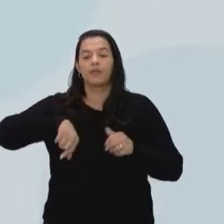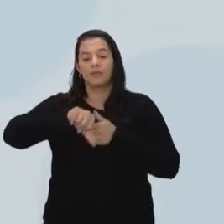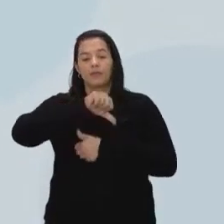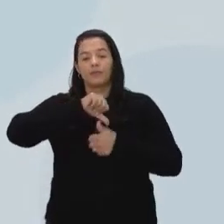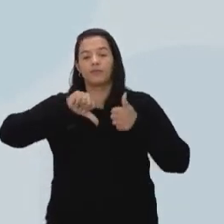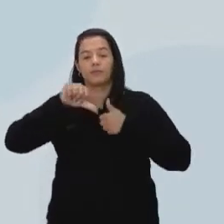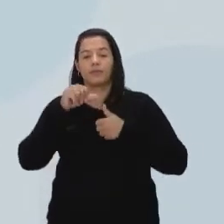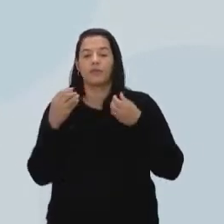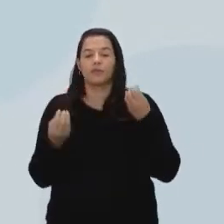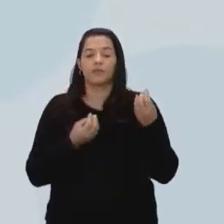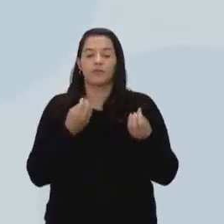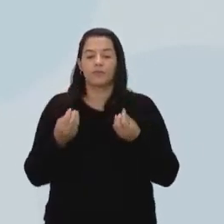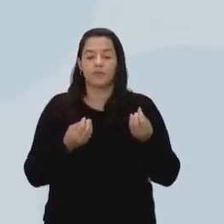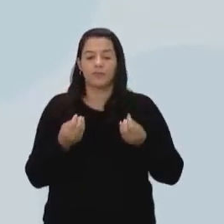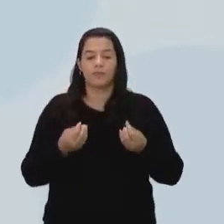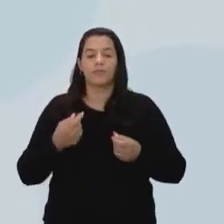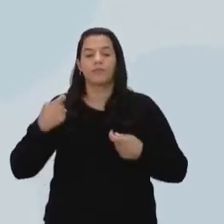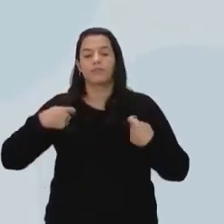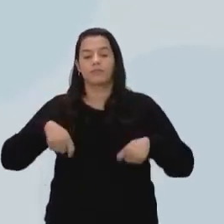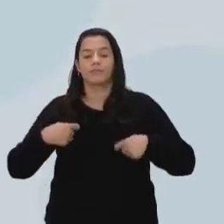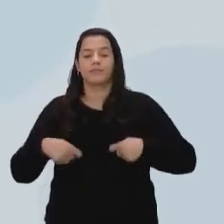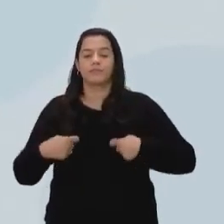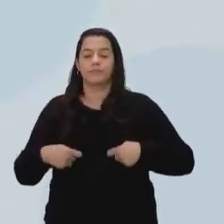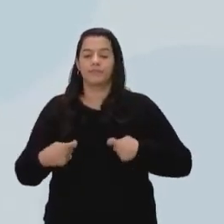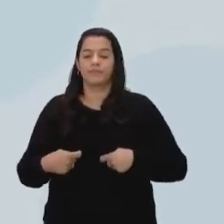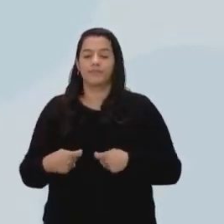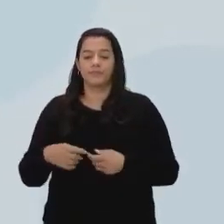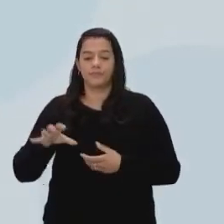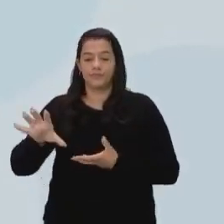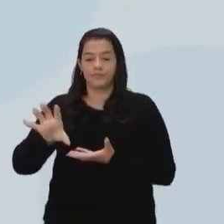estabilizar? Recebendo